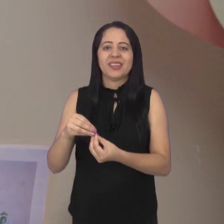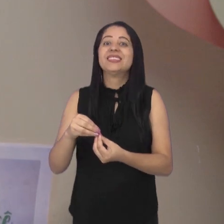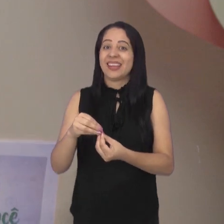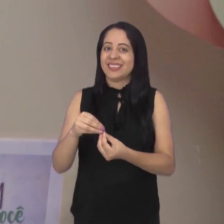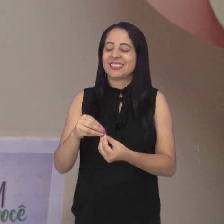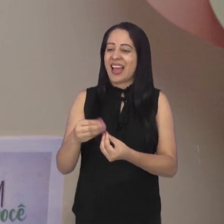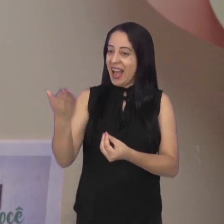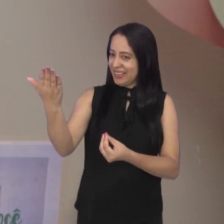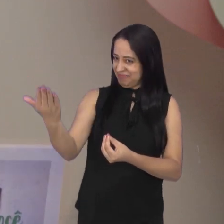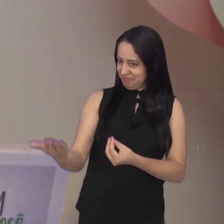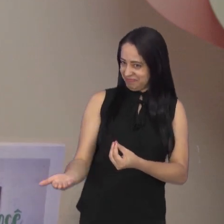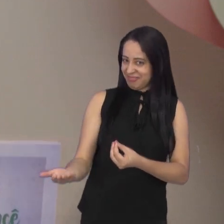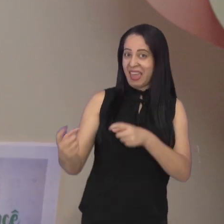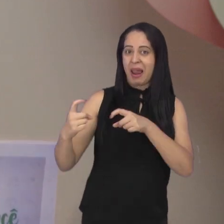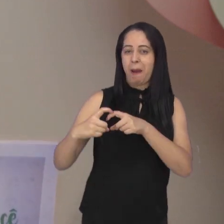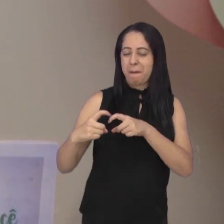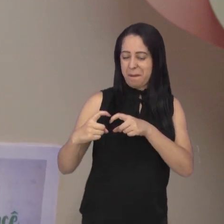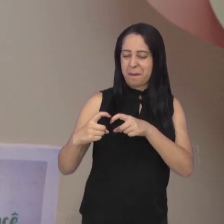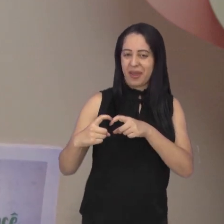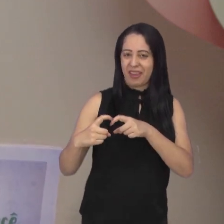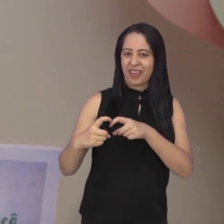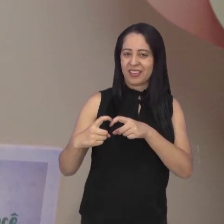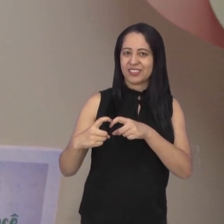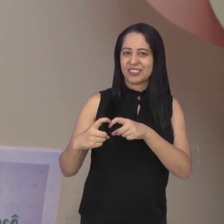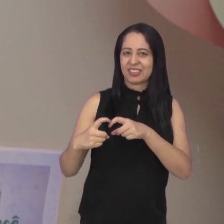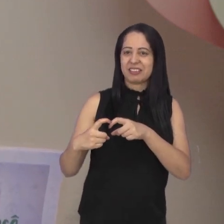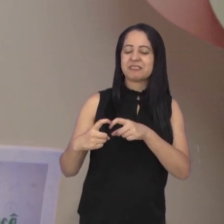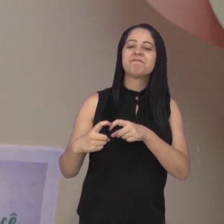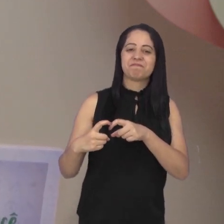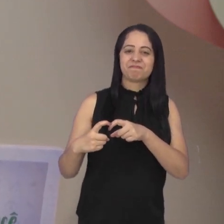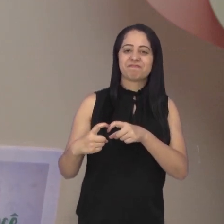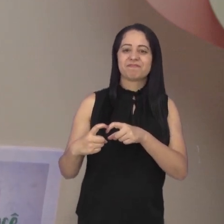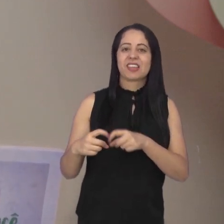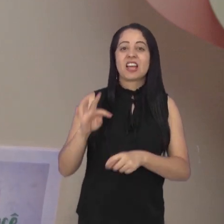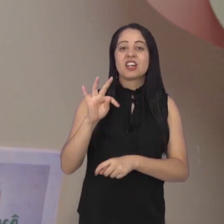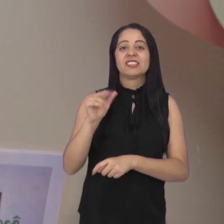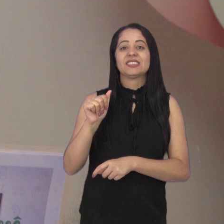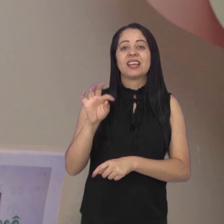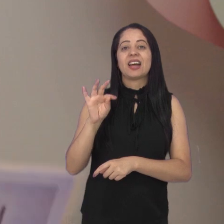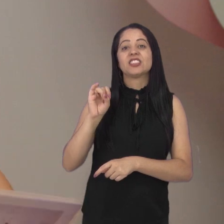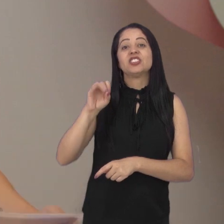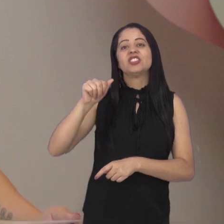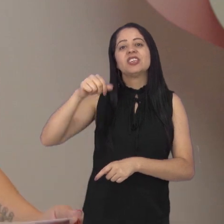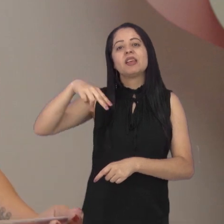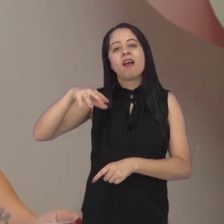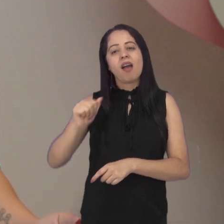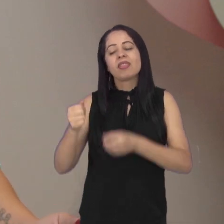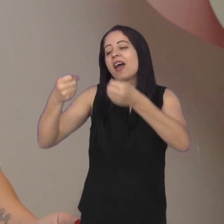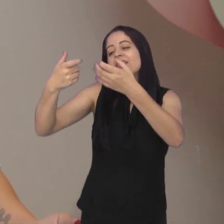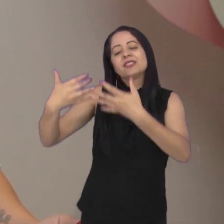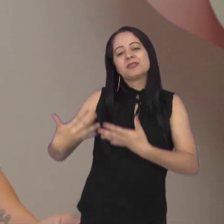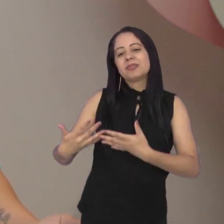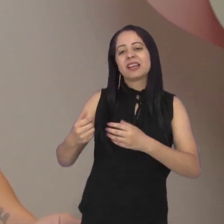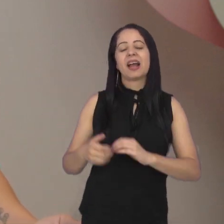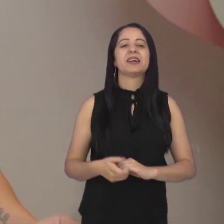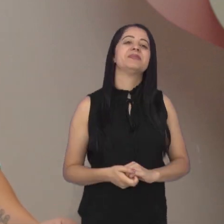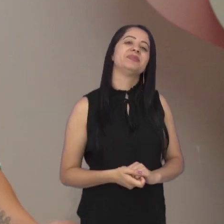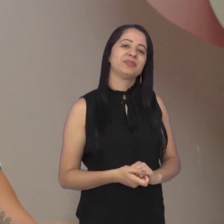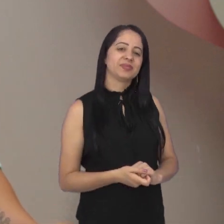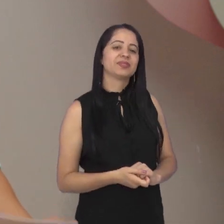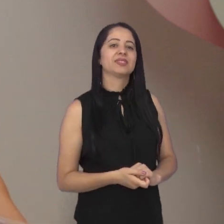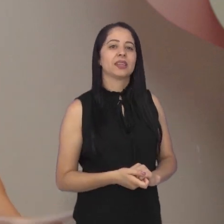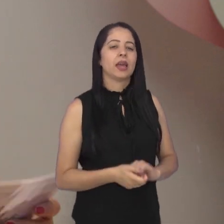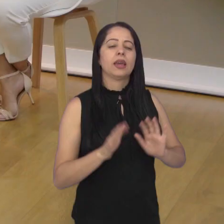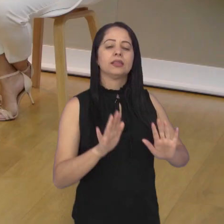dessas intensidades, a gente recebe aqui a alergista e imunologista, a doutora Tatiana Camargo dos